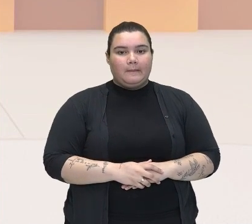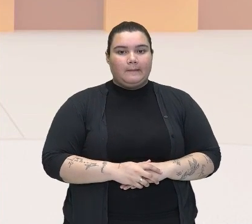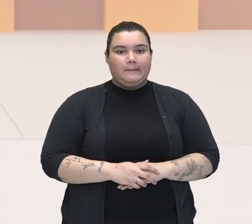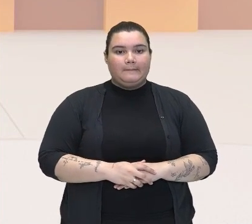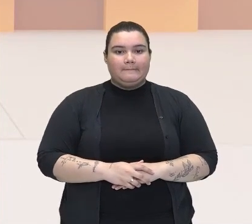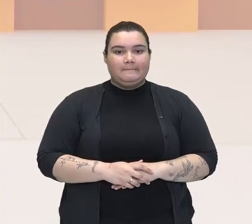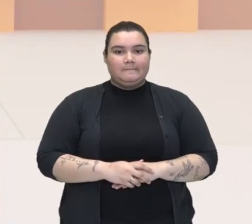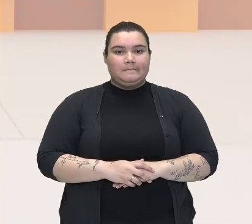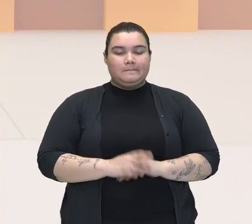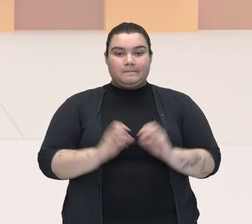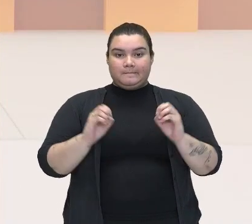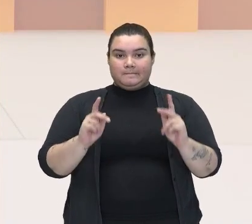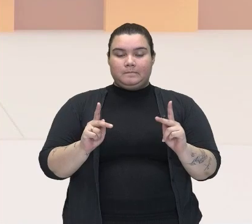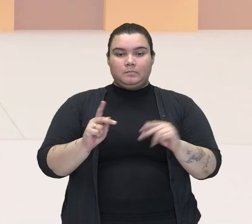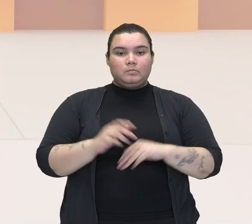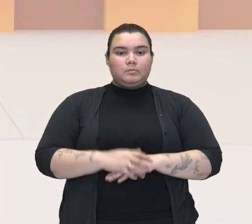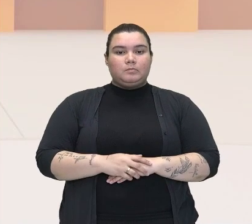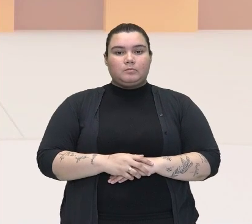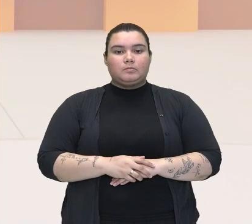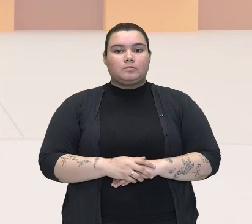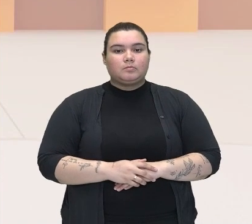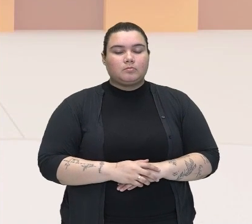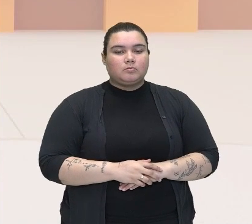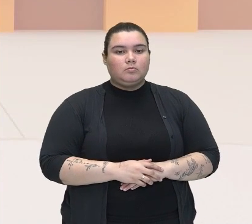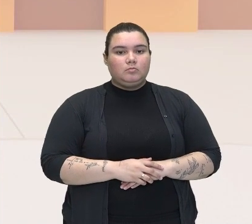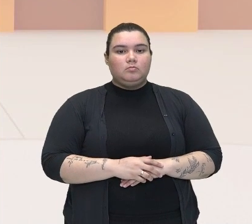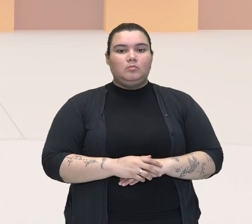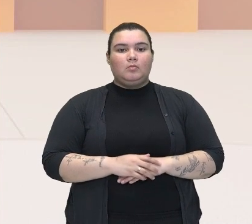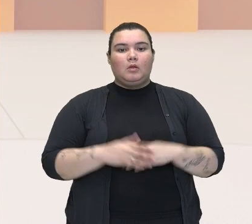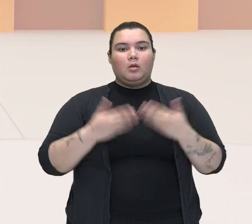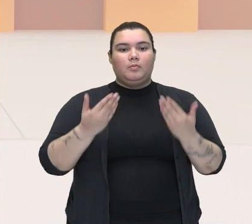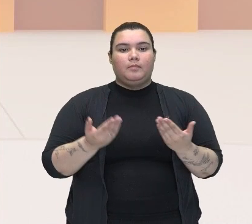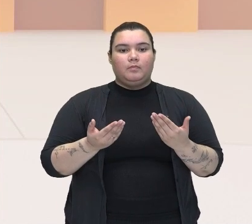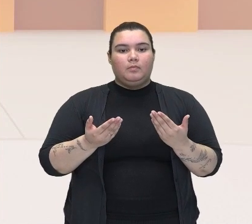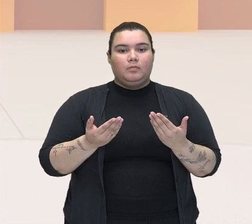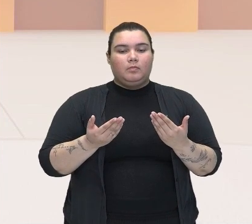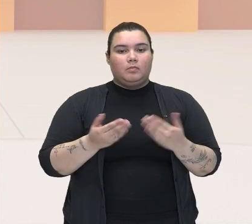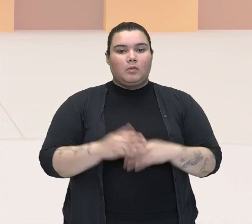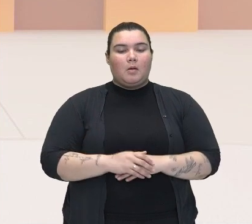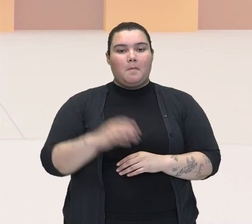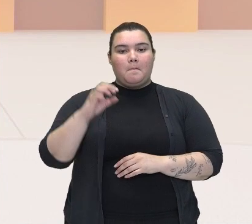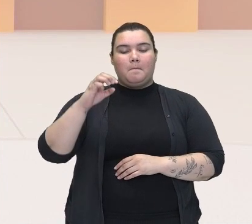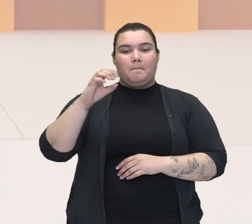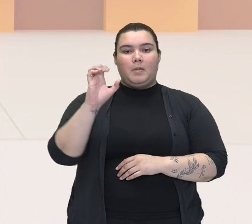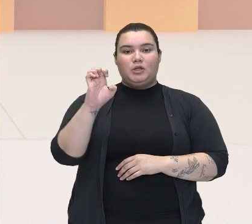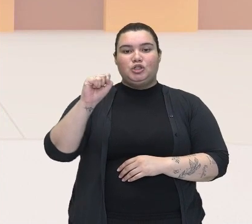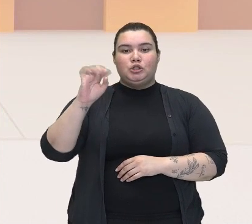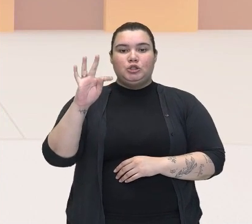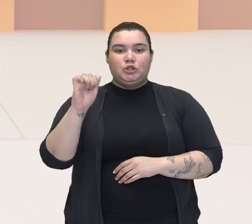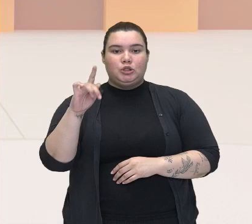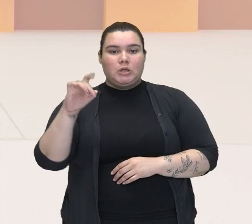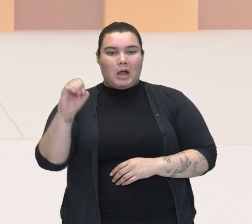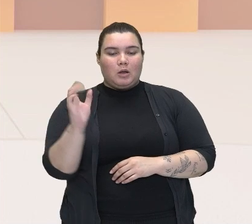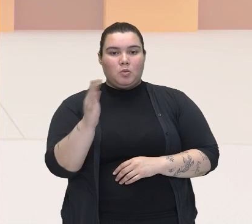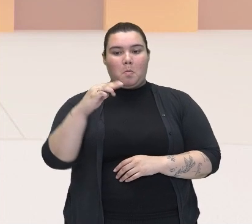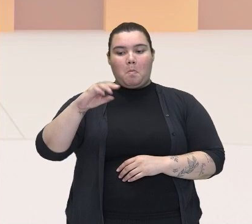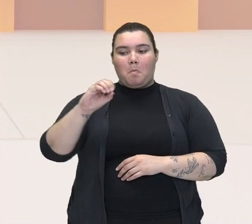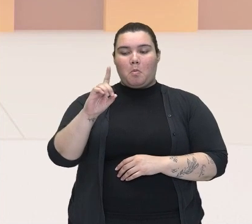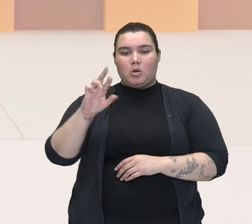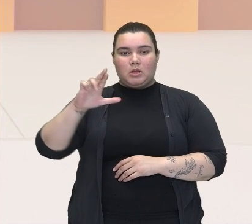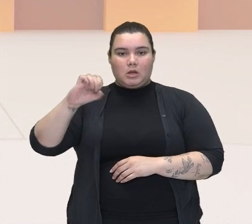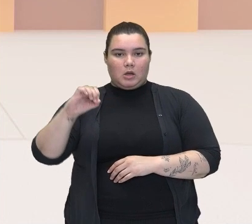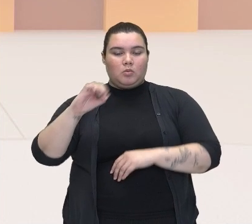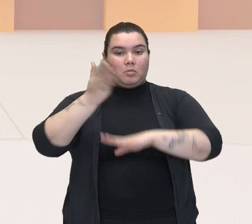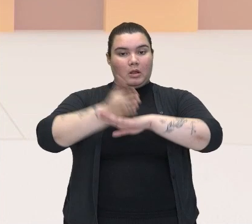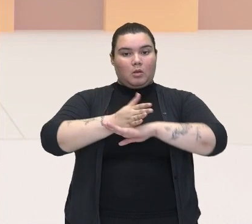lá, então. O Estado moderno, ou Estado-nação, representa um modo